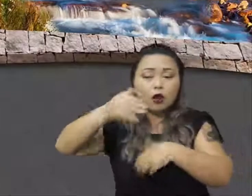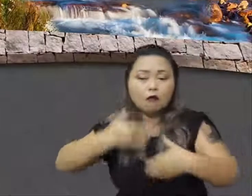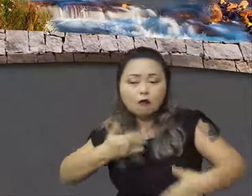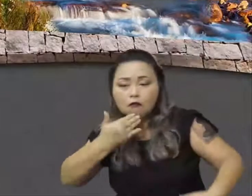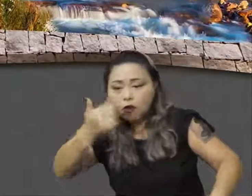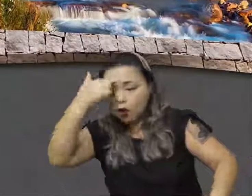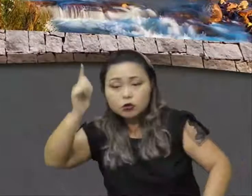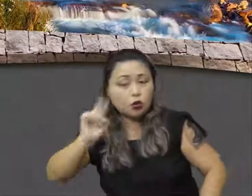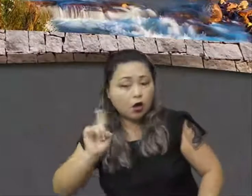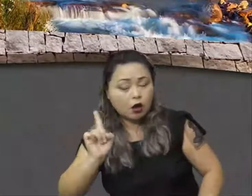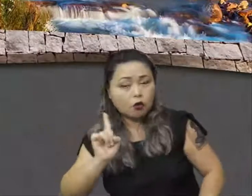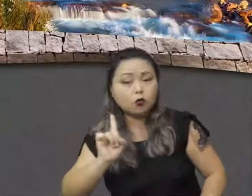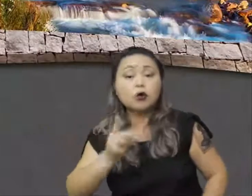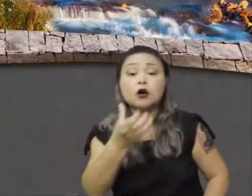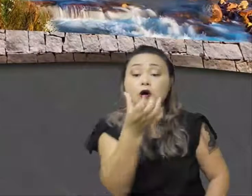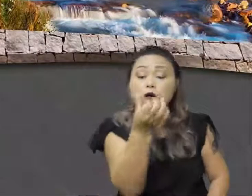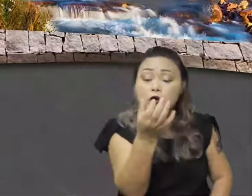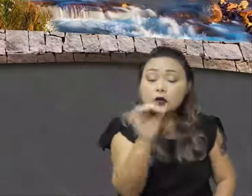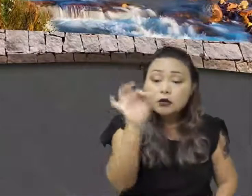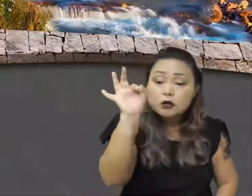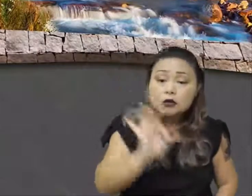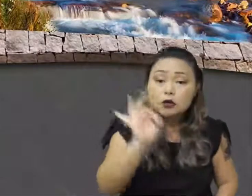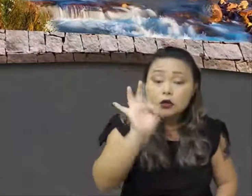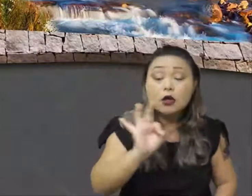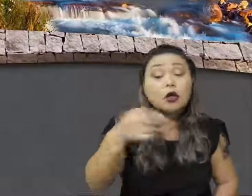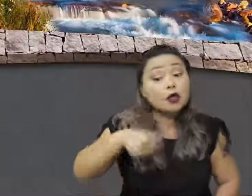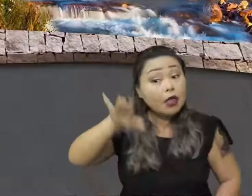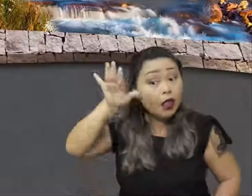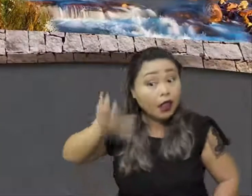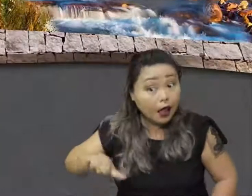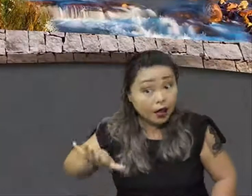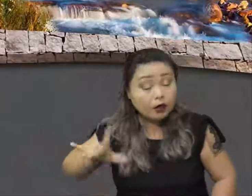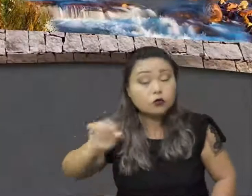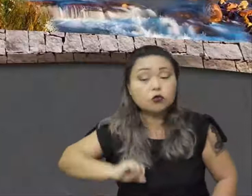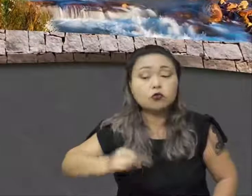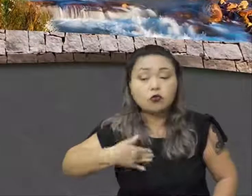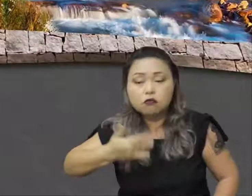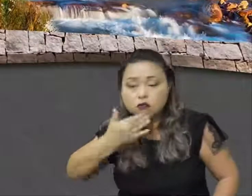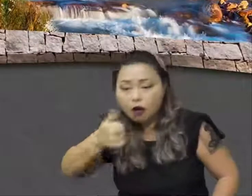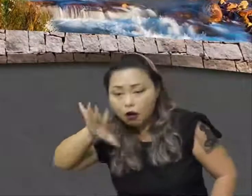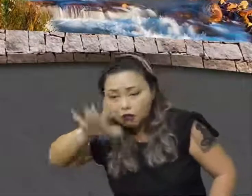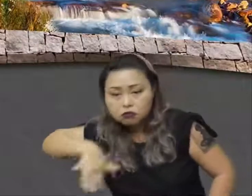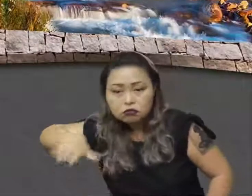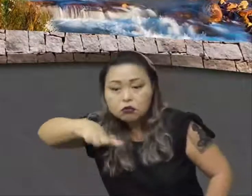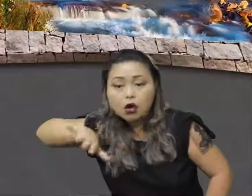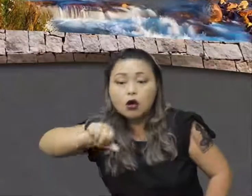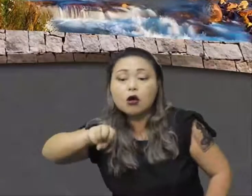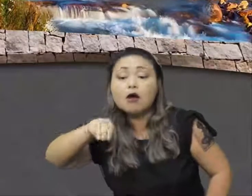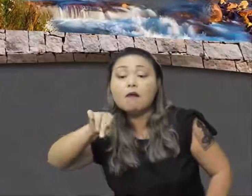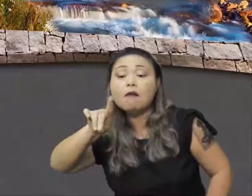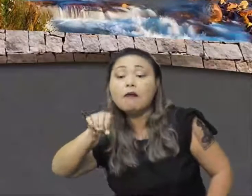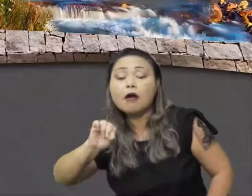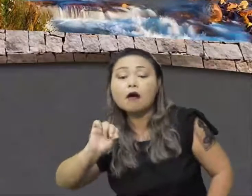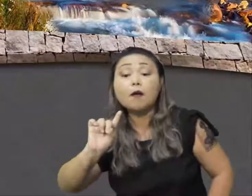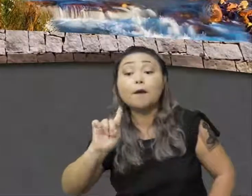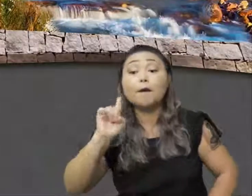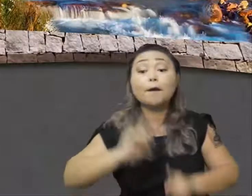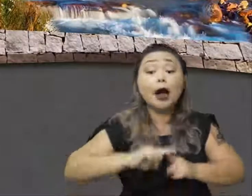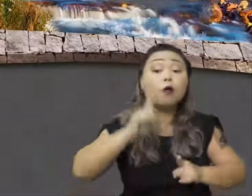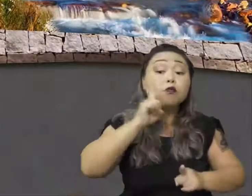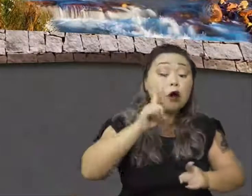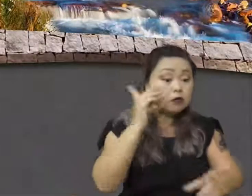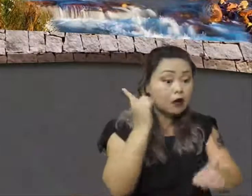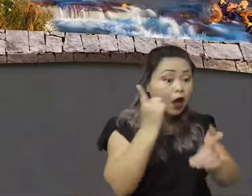lembrando a vocês que 60% do petróleo mundial está no Oriente Médio, mas os Estados Unidos descobriu o